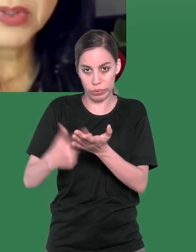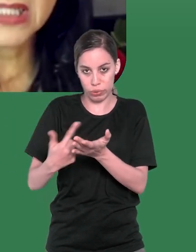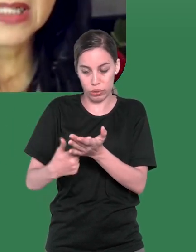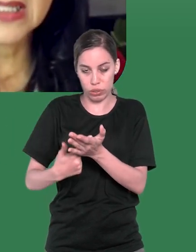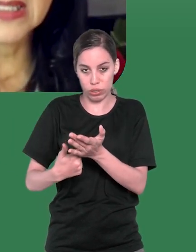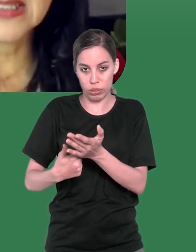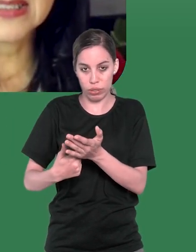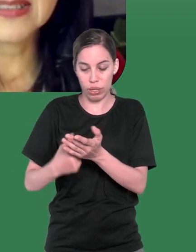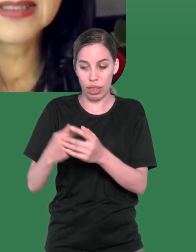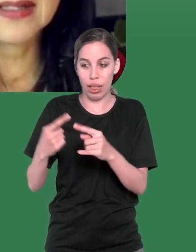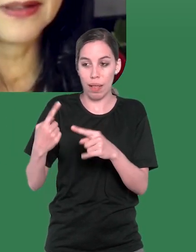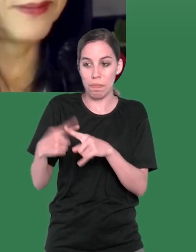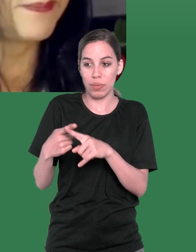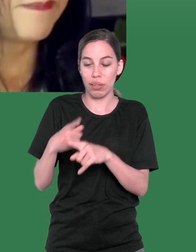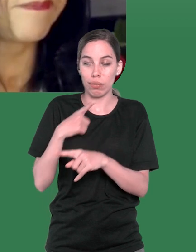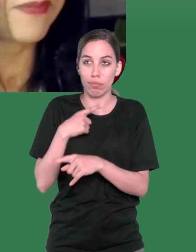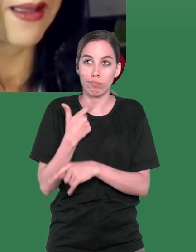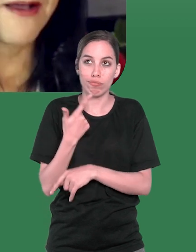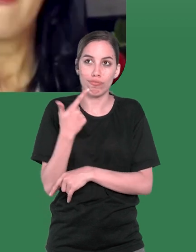são outras